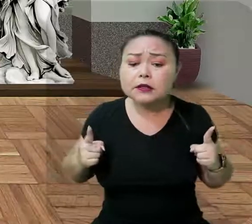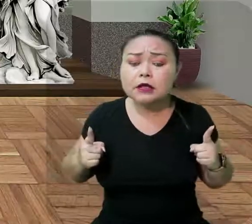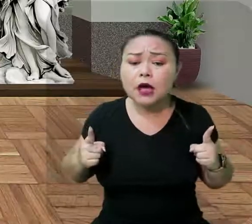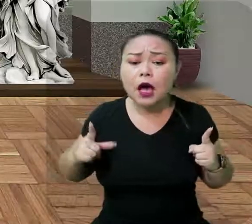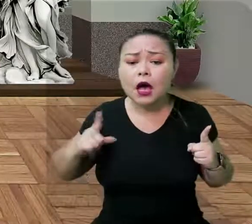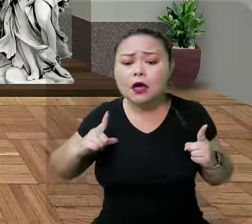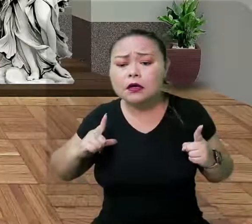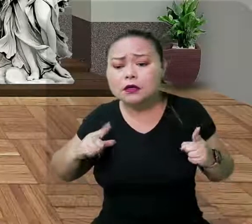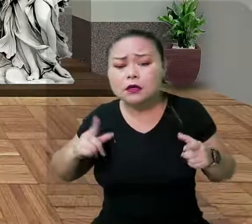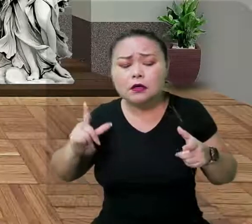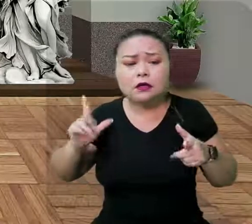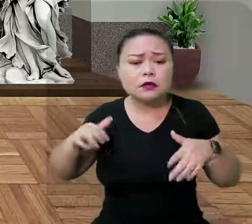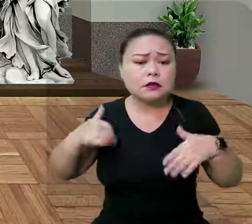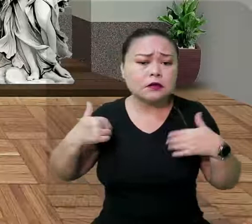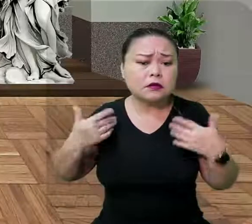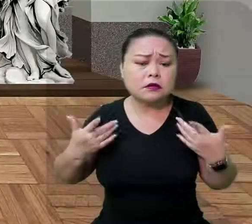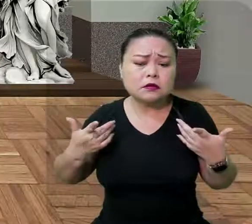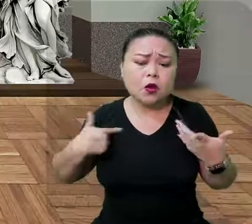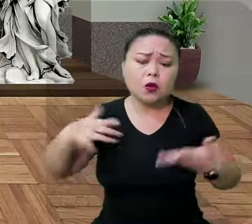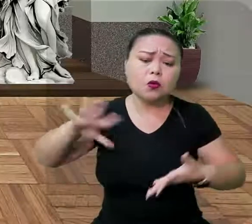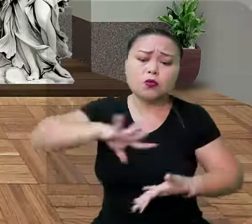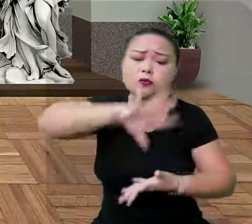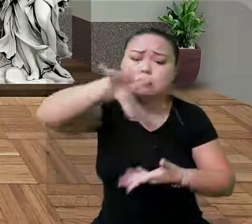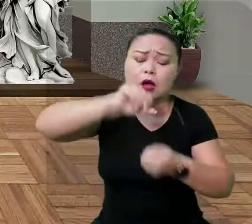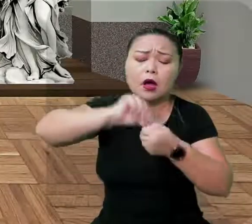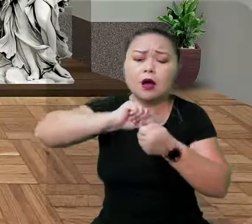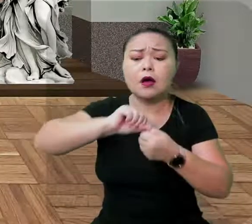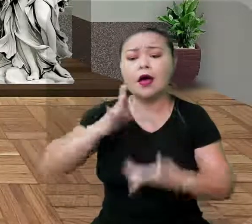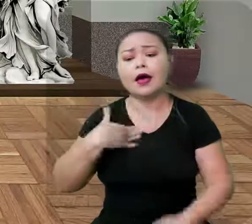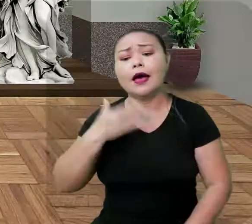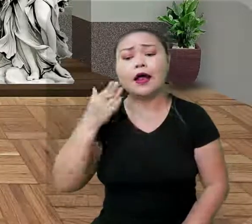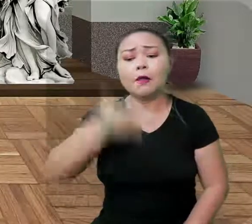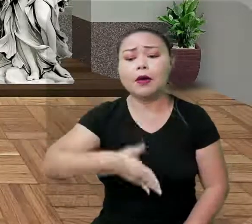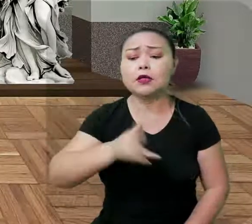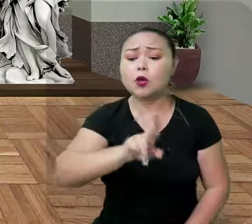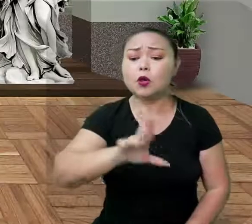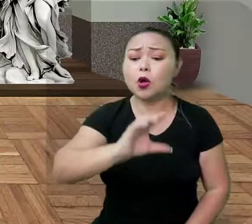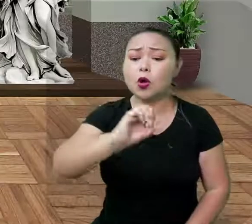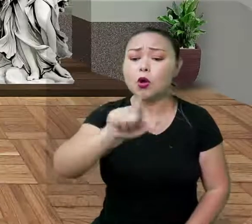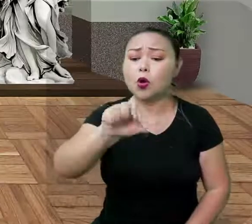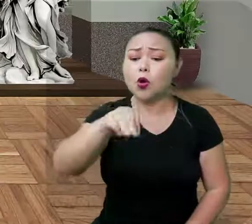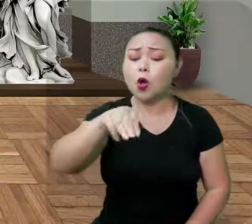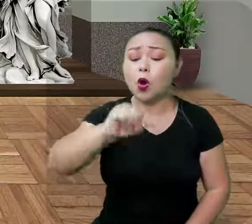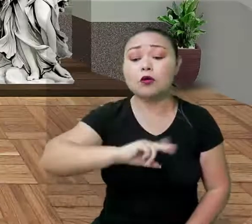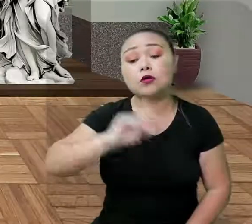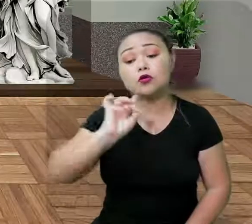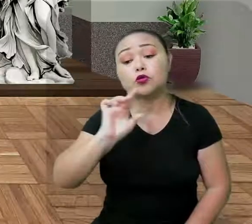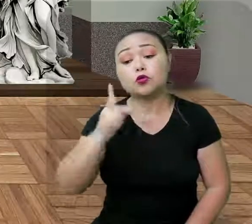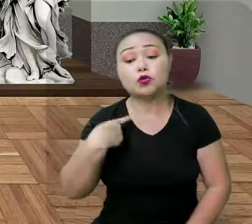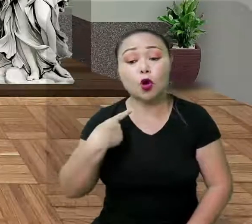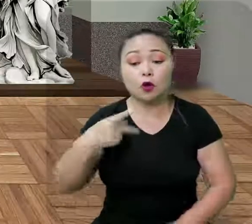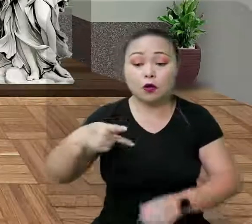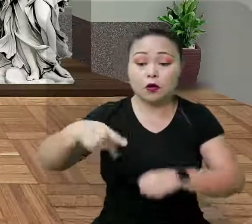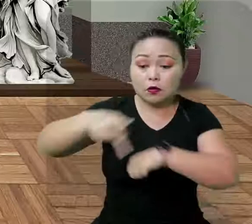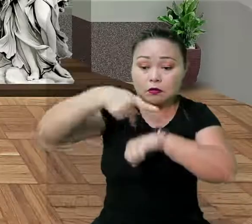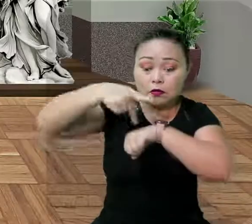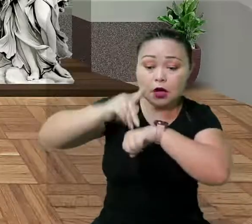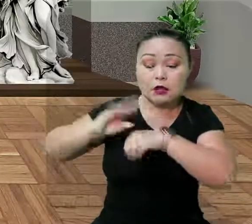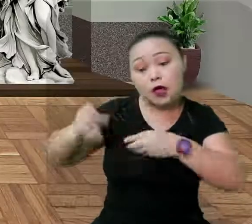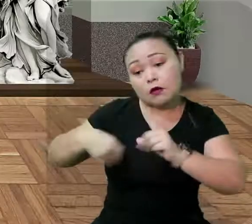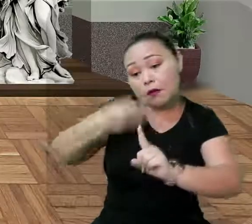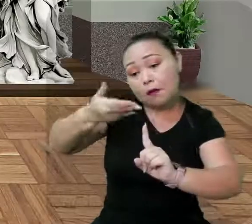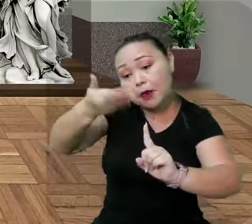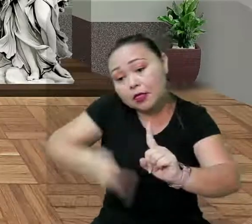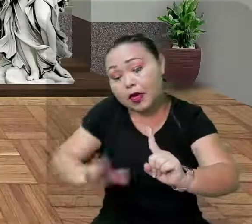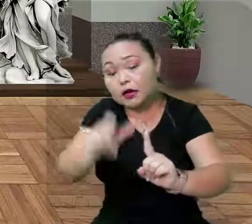tentar ver correndo então todo continente é preciso lado de Colombiana mas somente um país em homenagem a Cristóvão Colombo